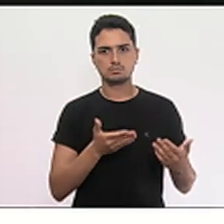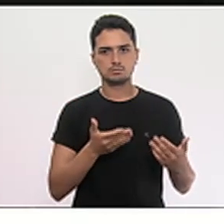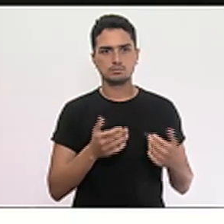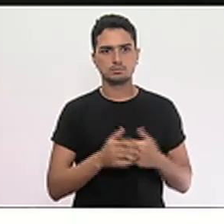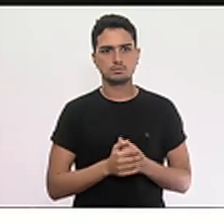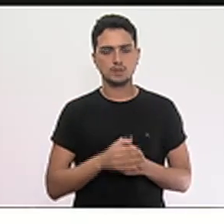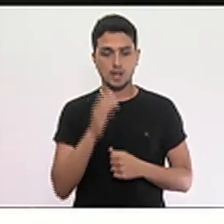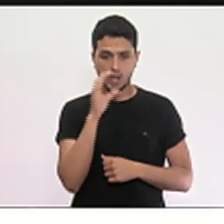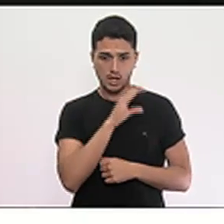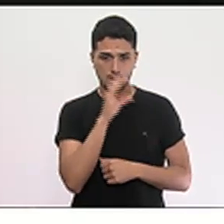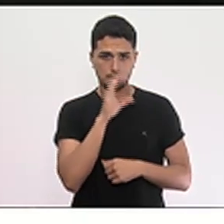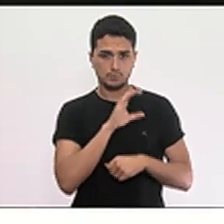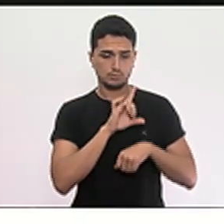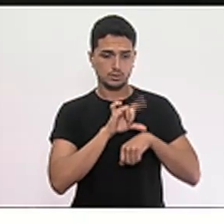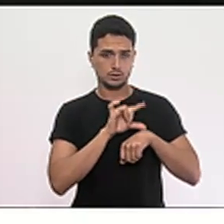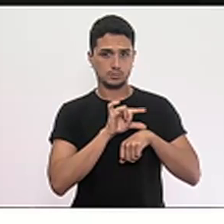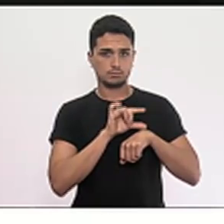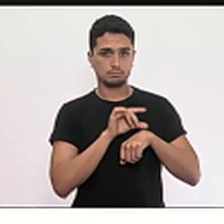breve possível, porque